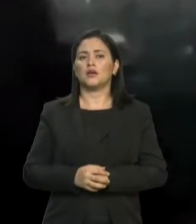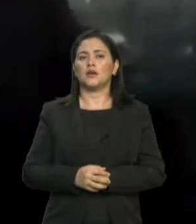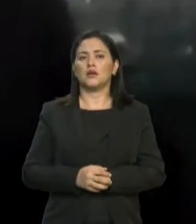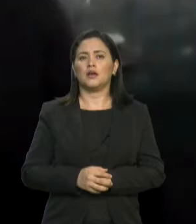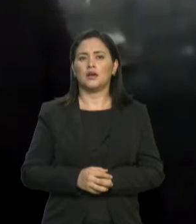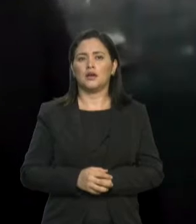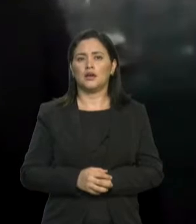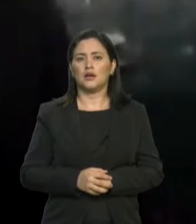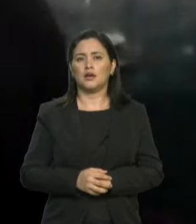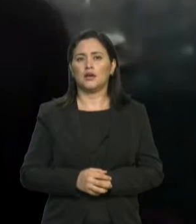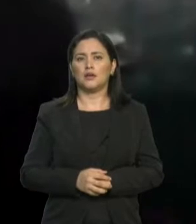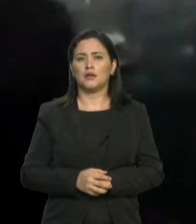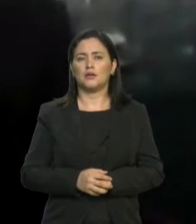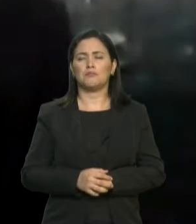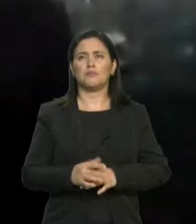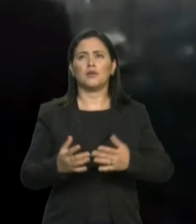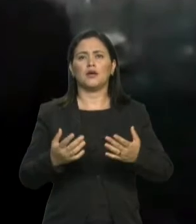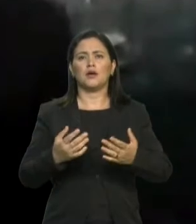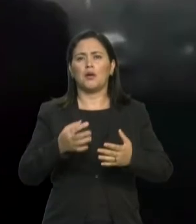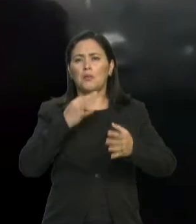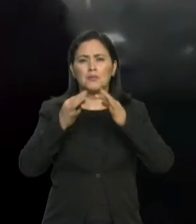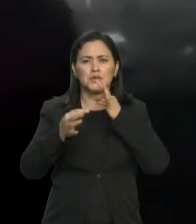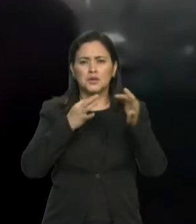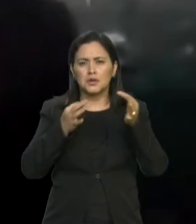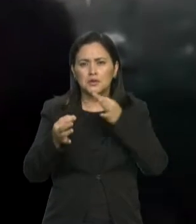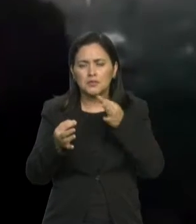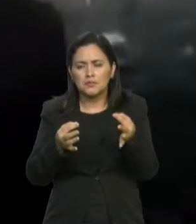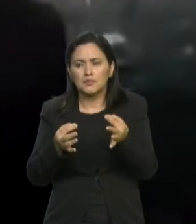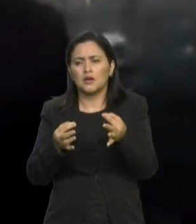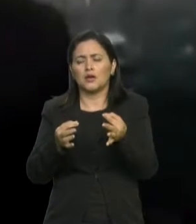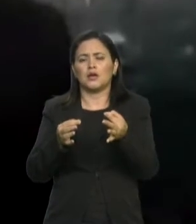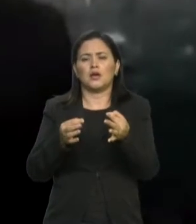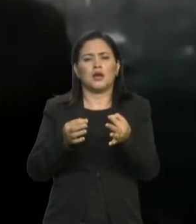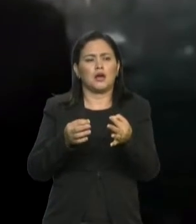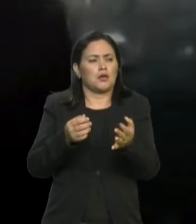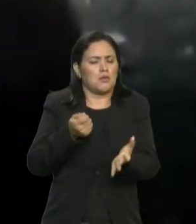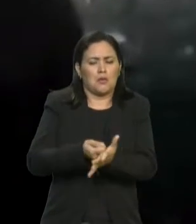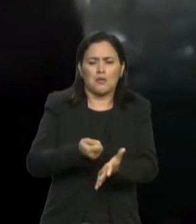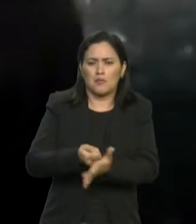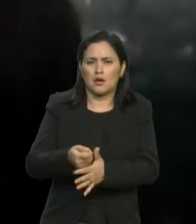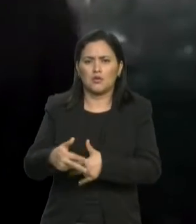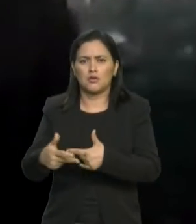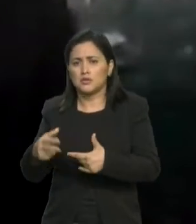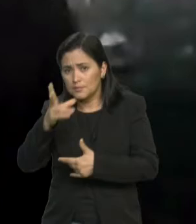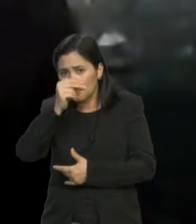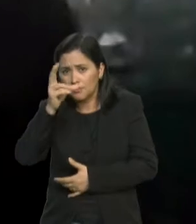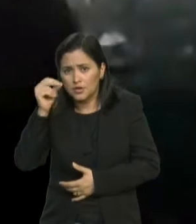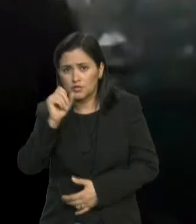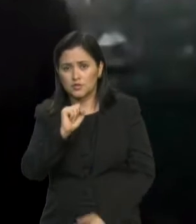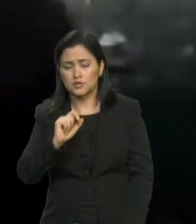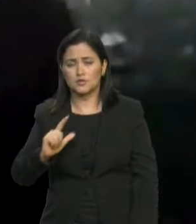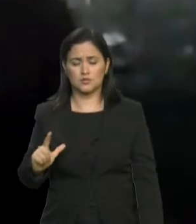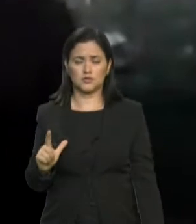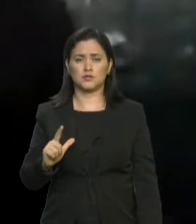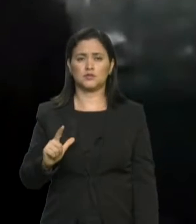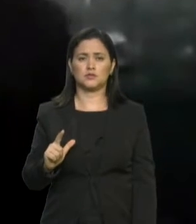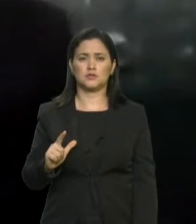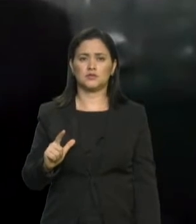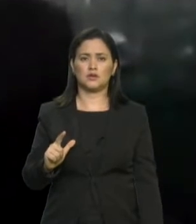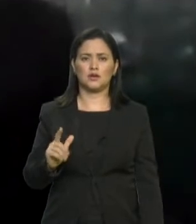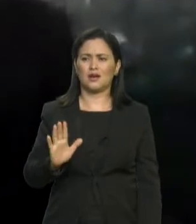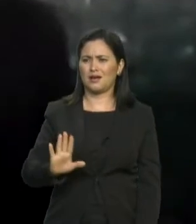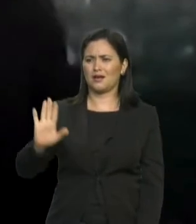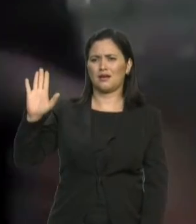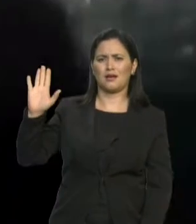fosse a eleição. Cobra da prefeitura de São Luís, não tem coragem de cobrar do governo do Estado. Cobra a transparência da prefeitura de São Luís, o prefeito tem apenas